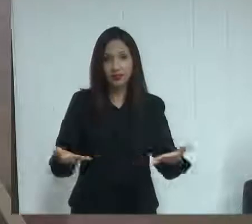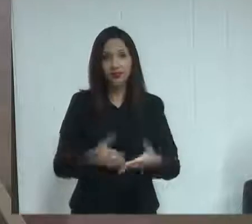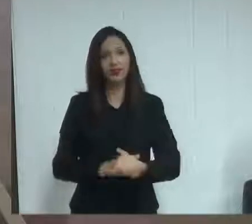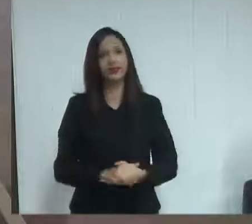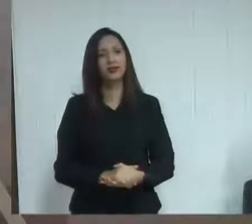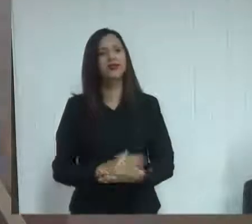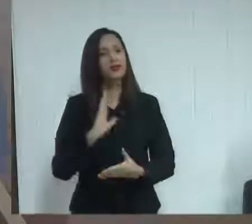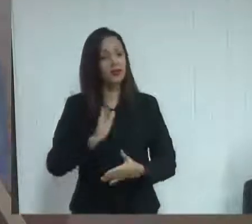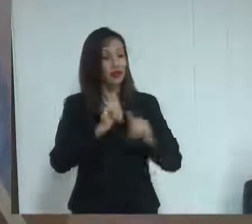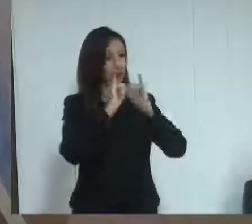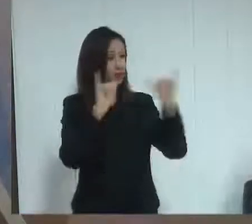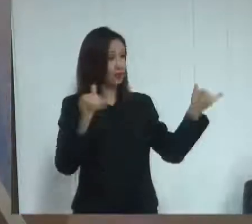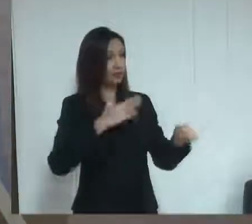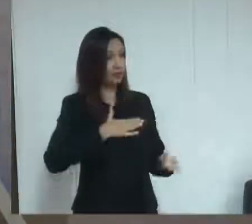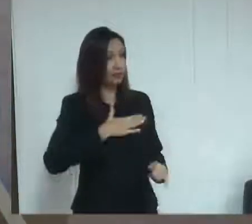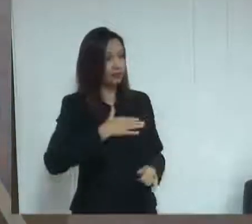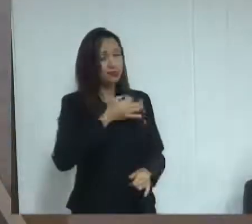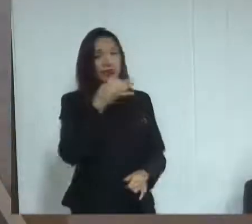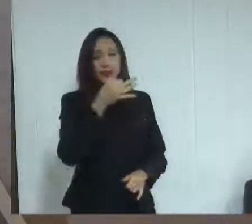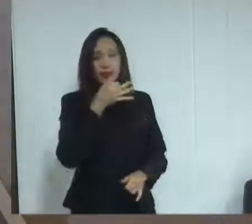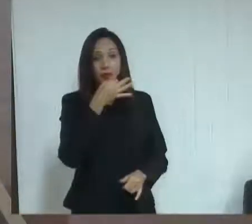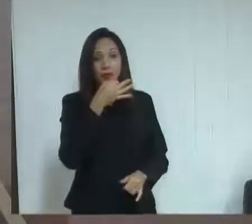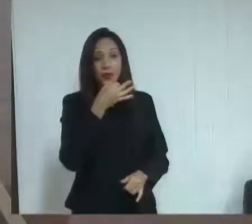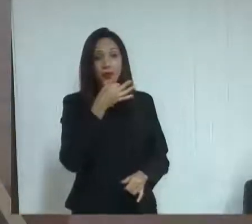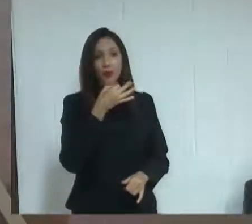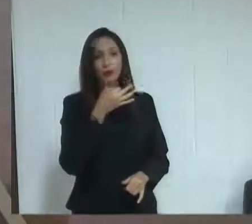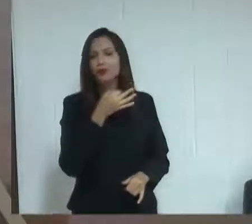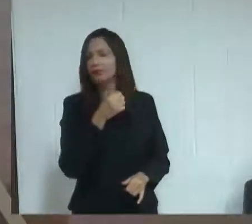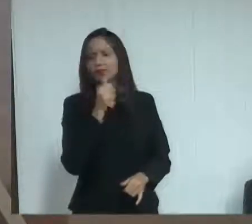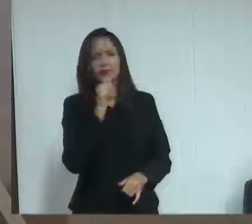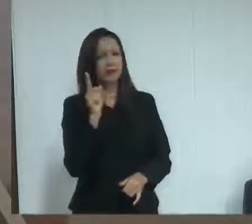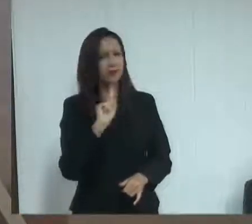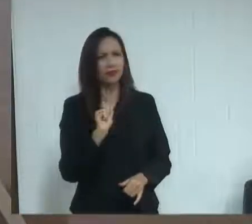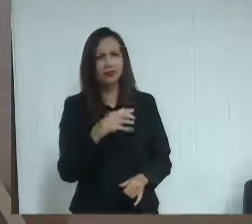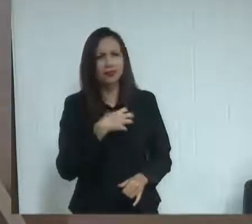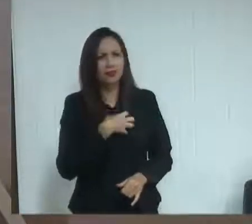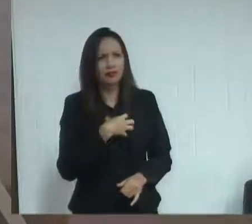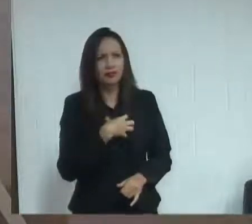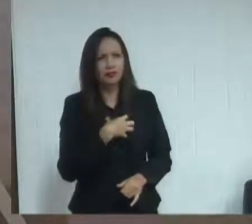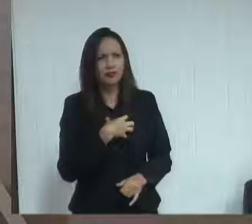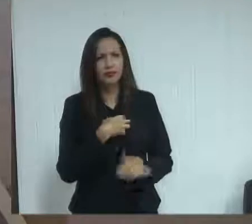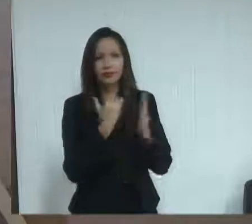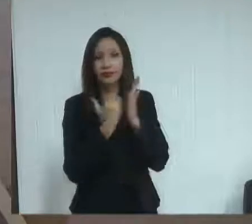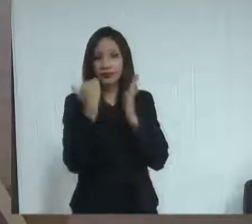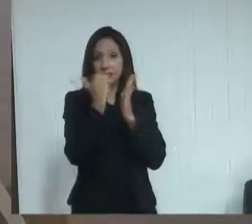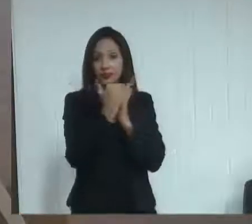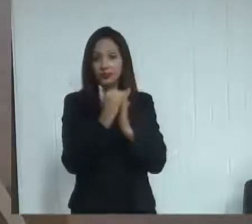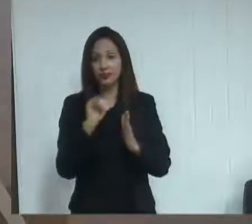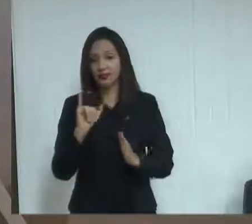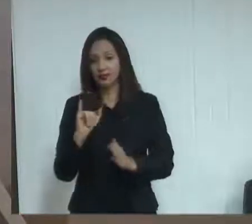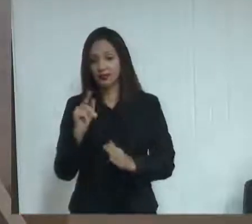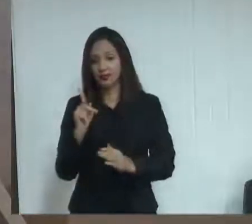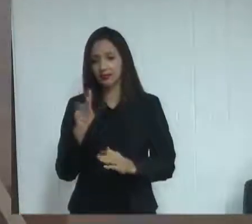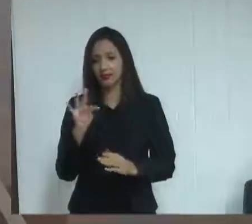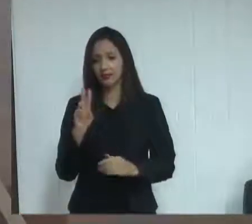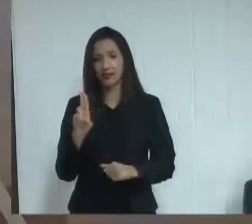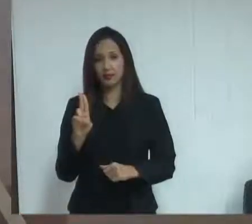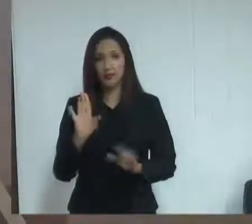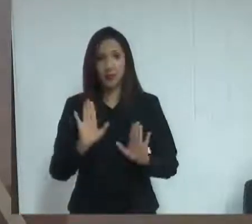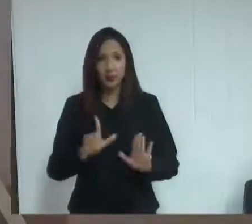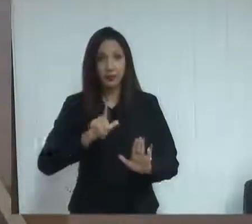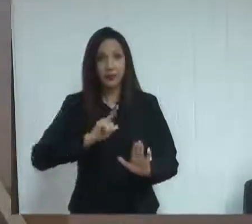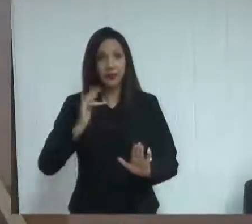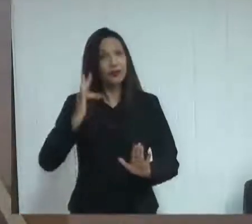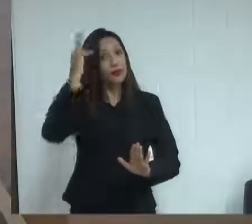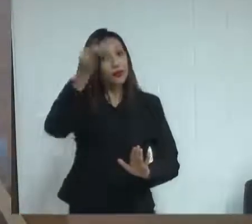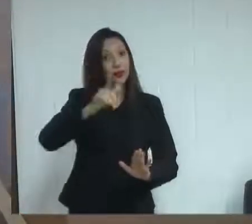Eu já disse aqui que, no meu ponto de vista, não se trata de forma alguma de aumento de IPTU. Por quê? Vai vir